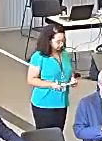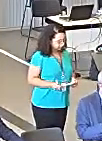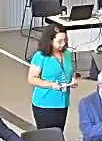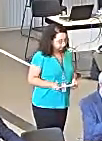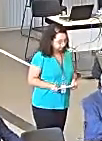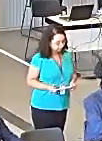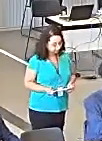Cleiton